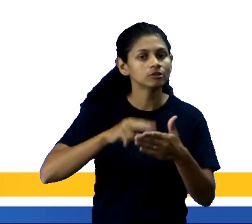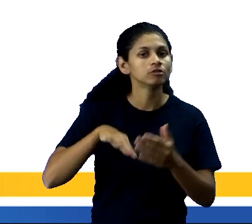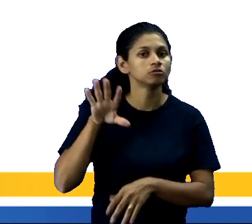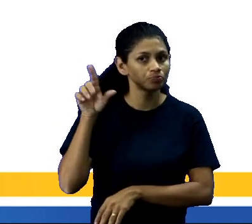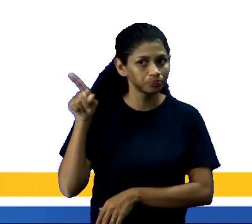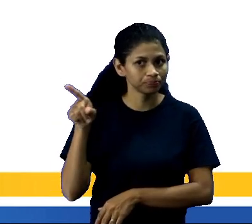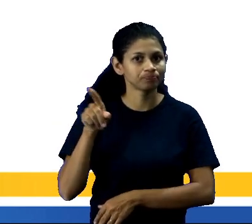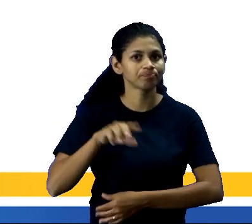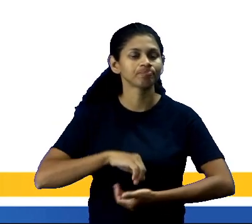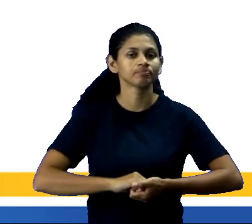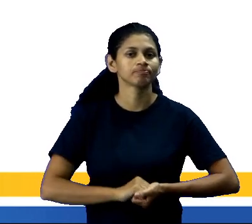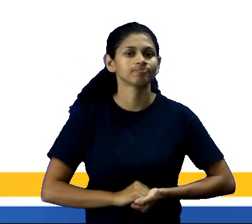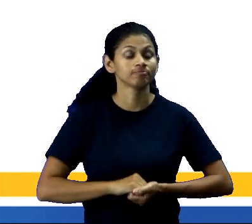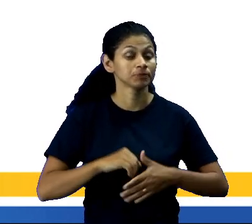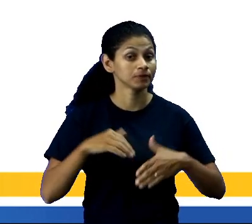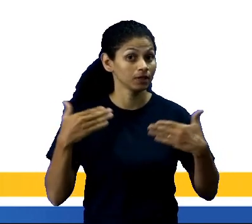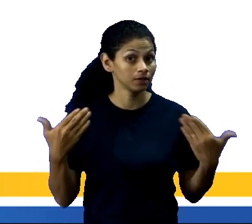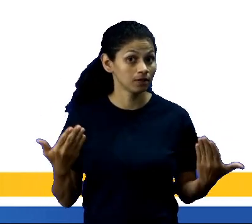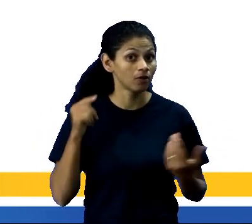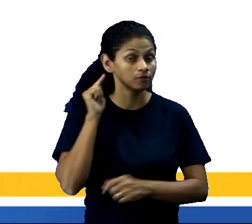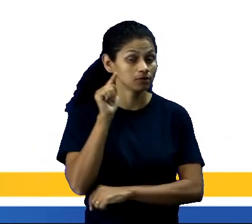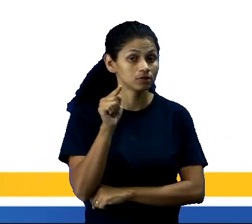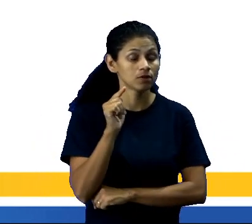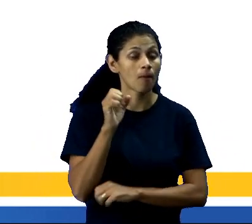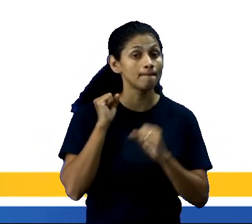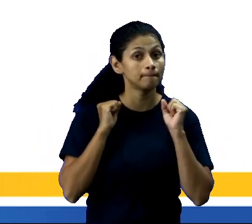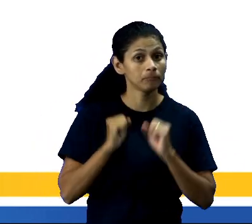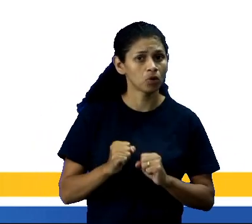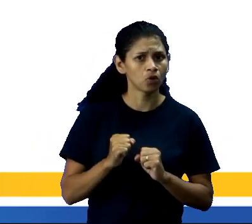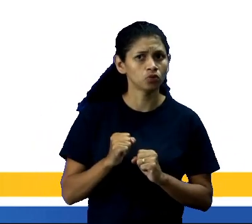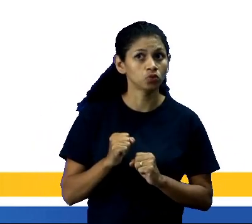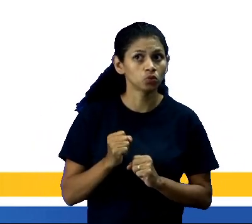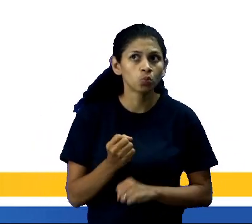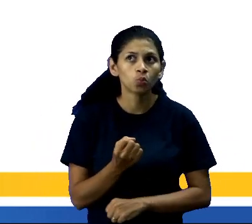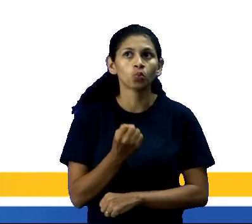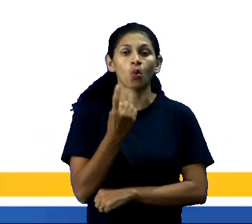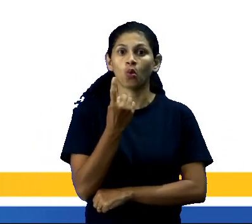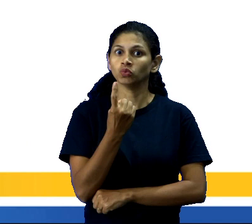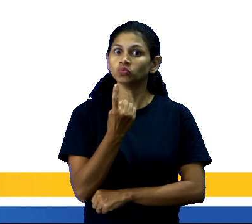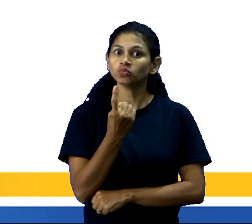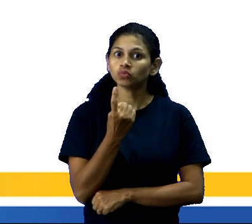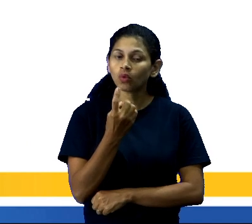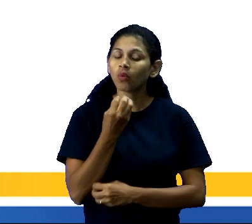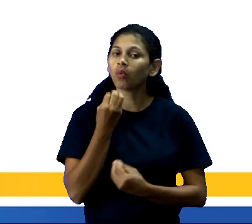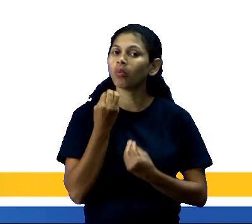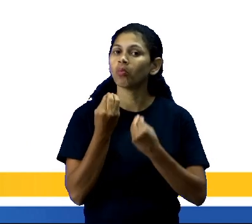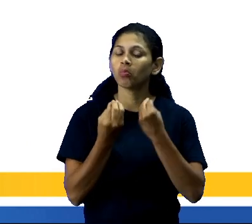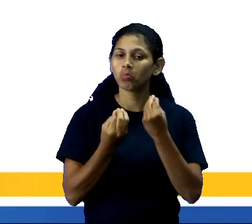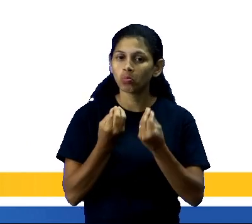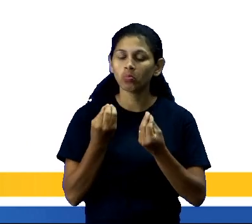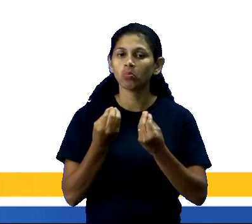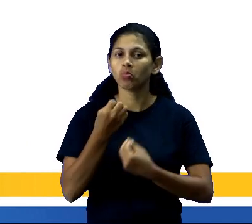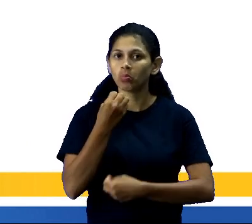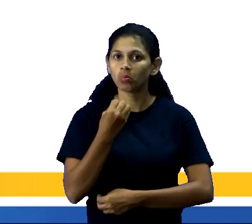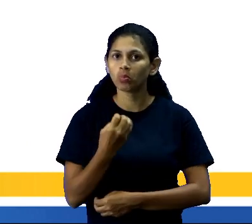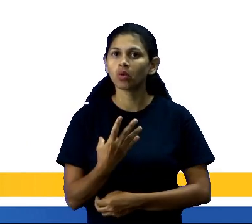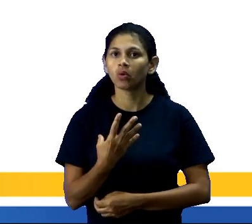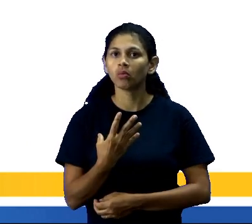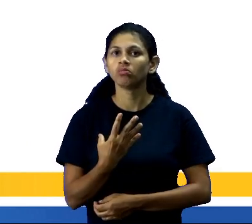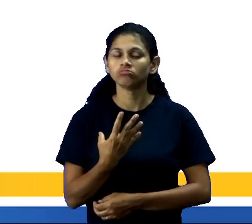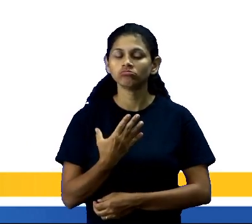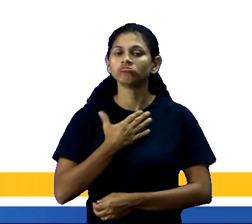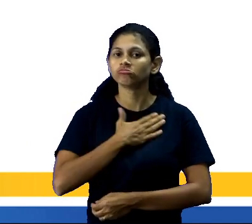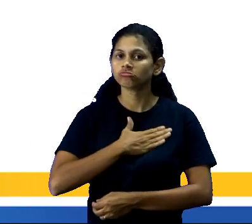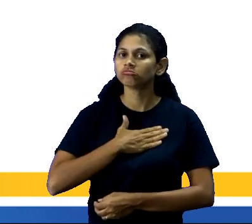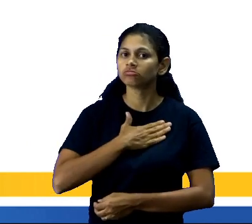desse livro. Então, você, por exemplo, pode, nossa, como ele está sendo bem visto, mas comprar e não gostar. Né, porque cada pessoa